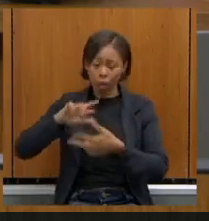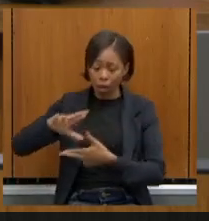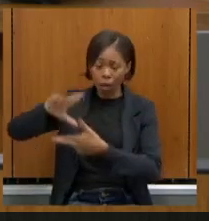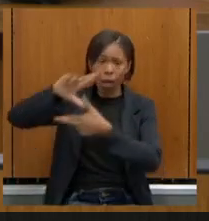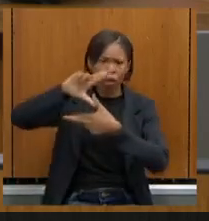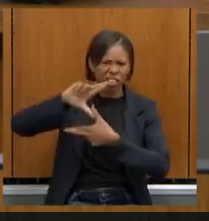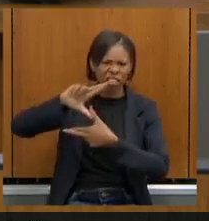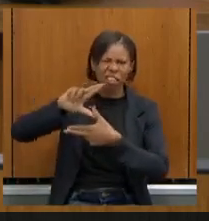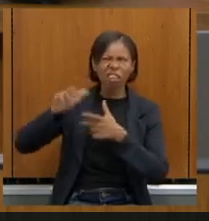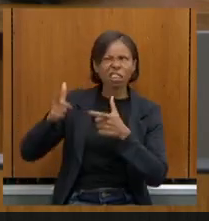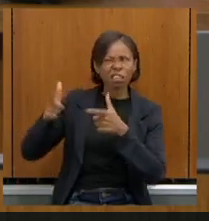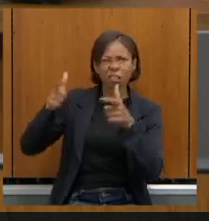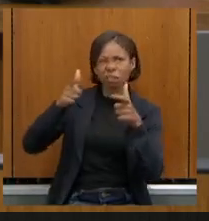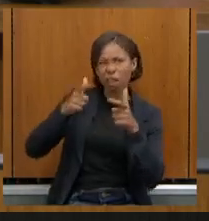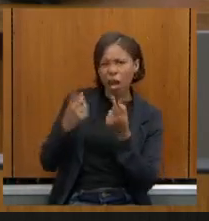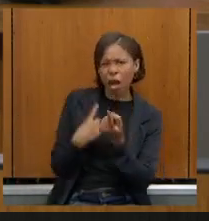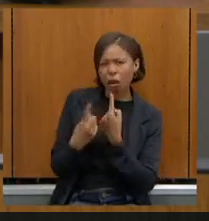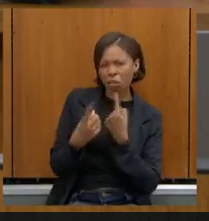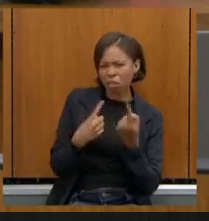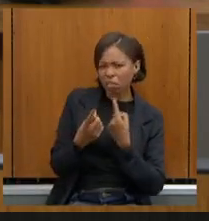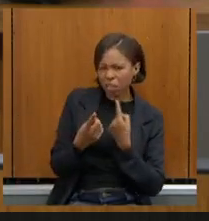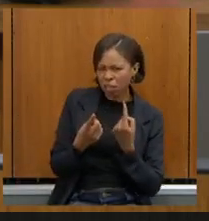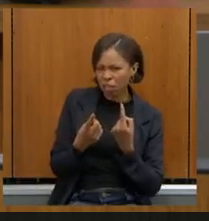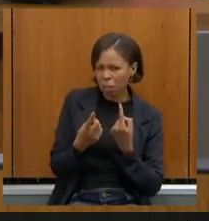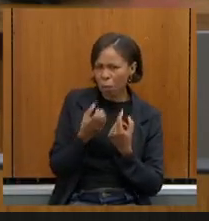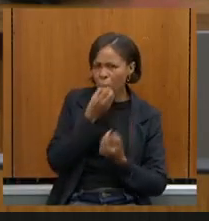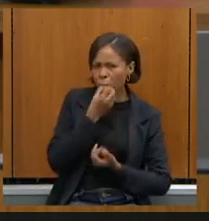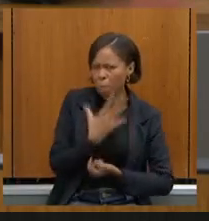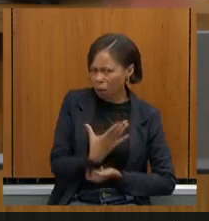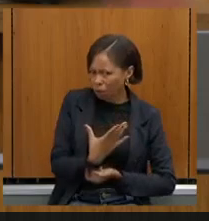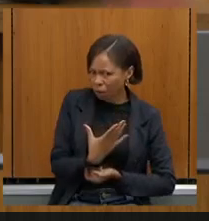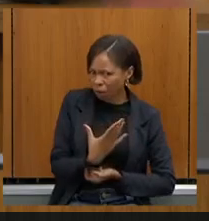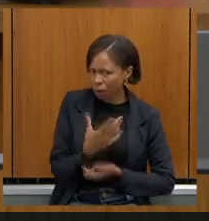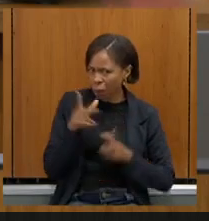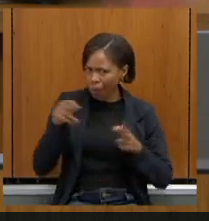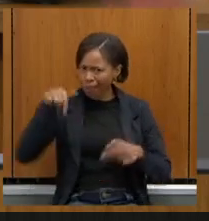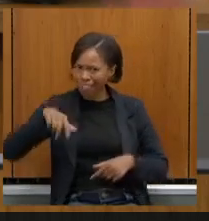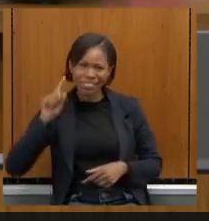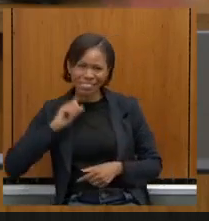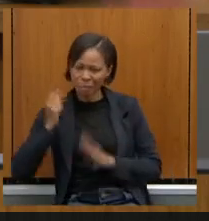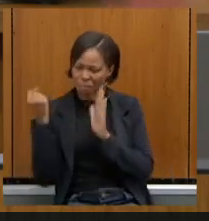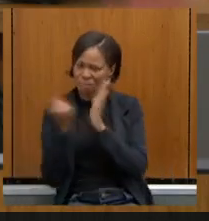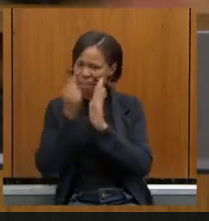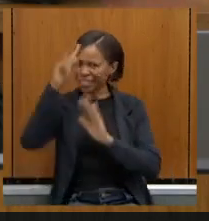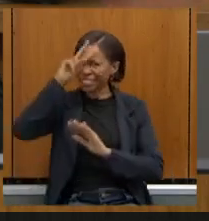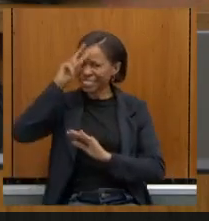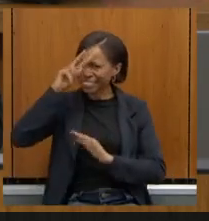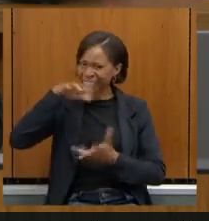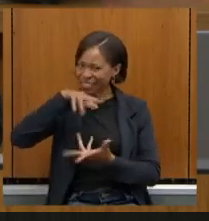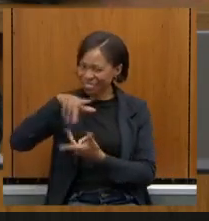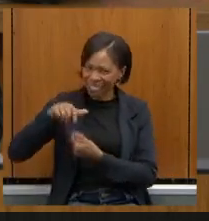uma rua, que tem o novo patrimônio cultural da humanidade. Sinto muito. Mas é nosso.